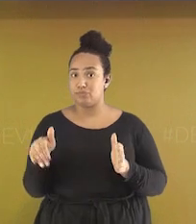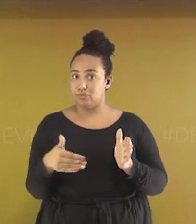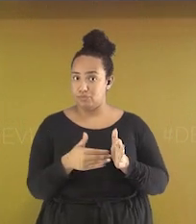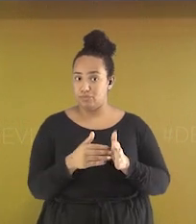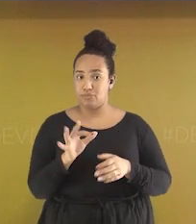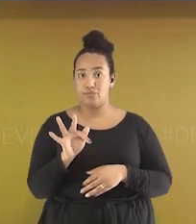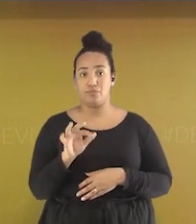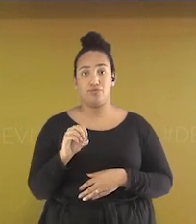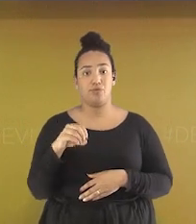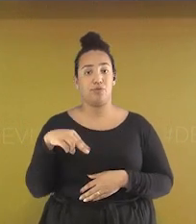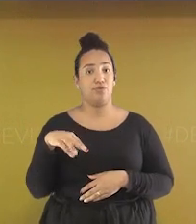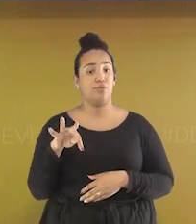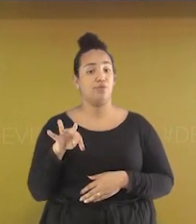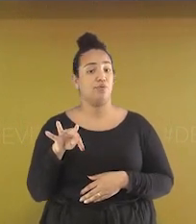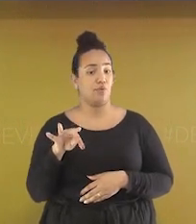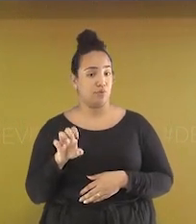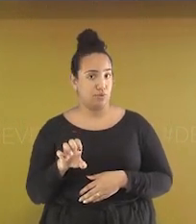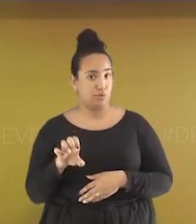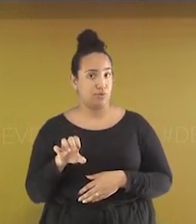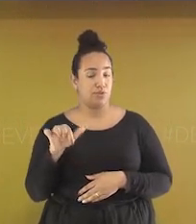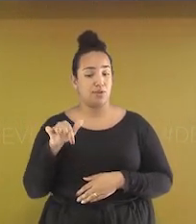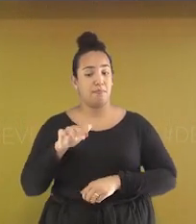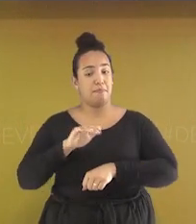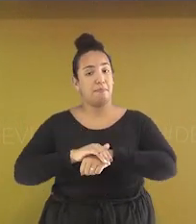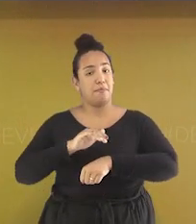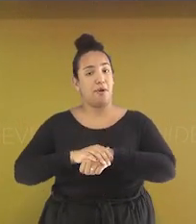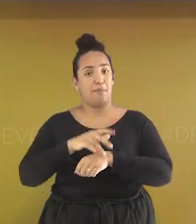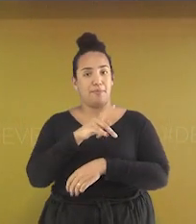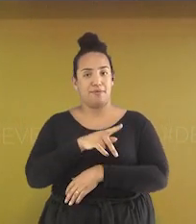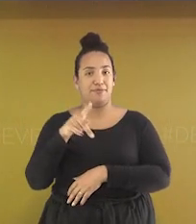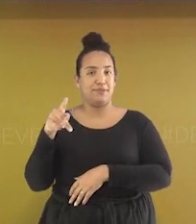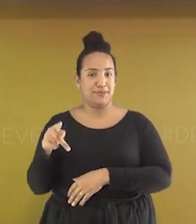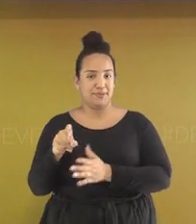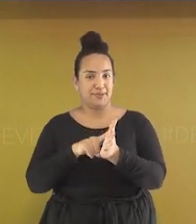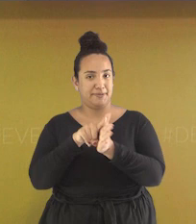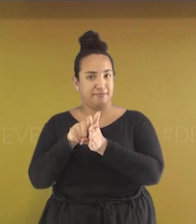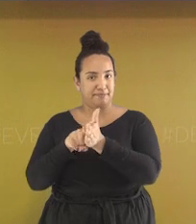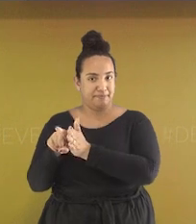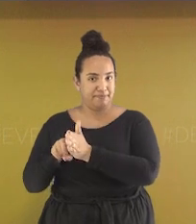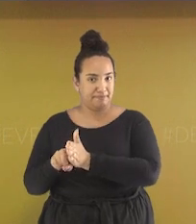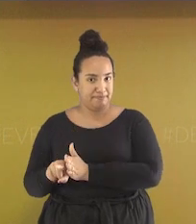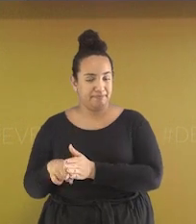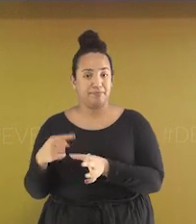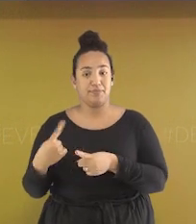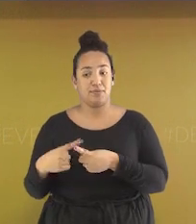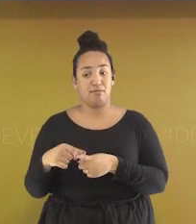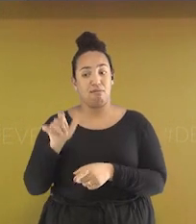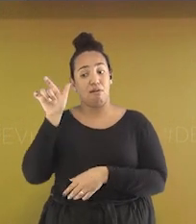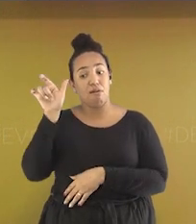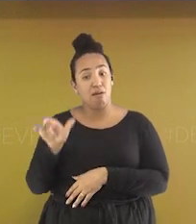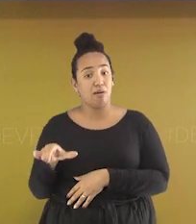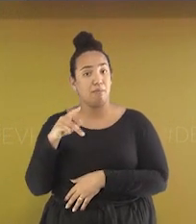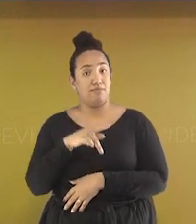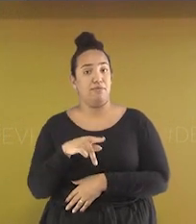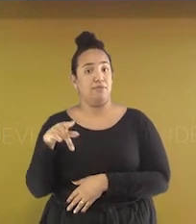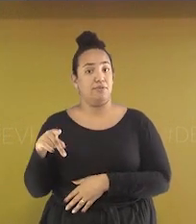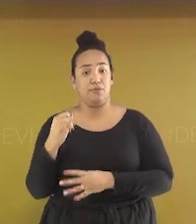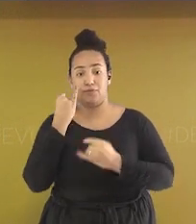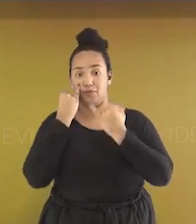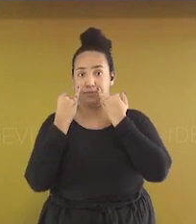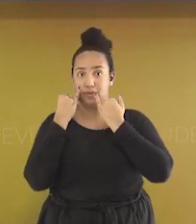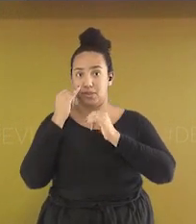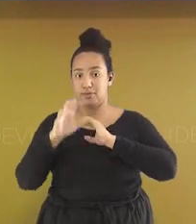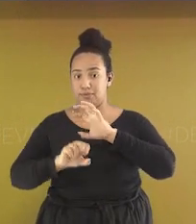fim, a fonte, que no nosso caso é a própria autora, que foi a professora Flávia, já que ela